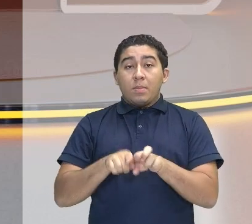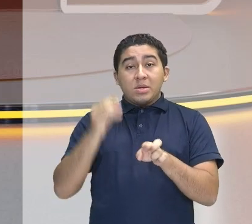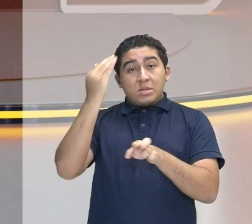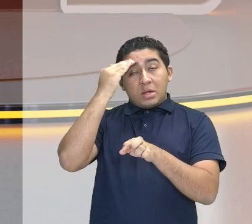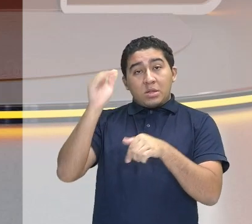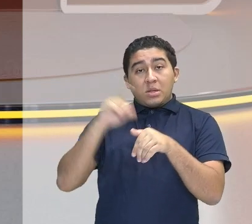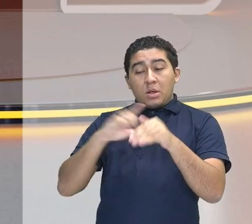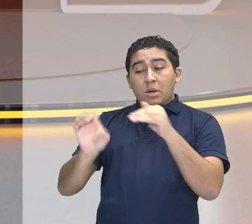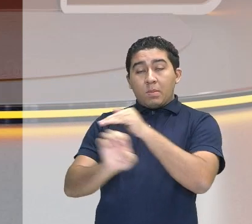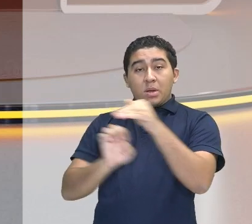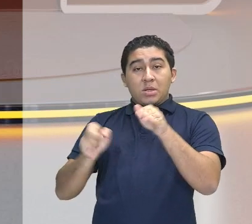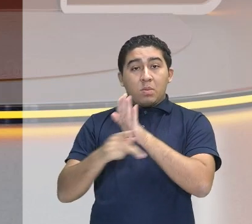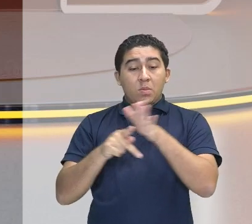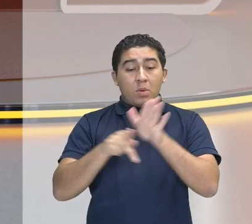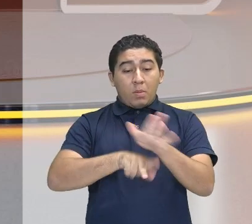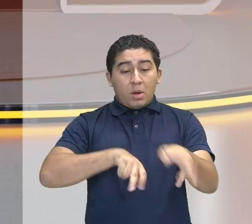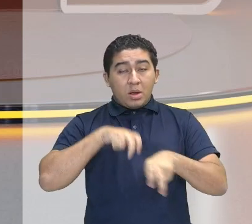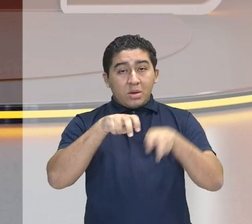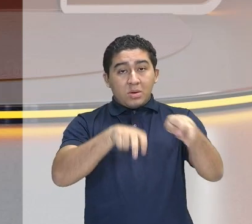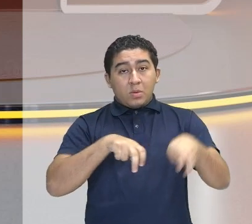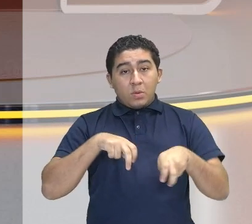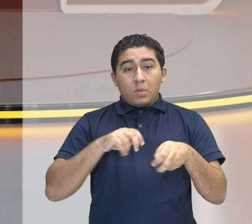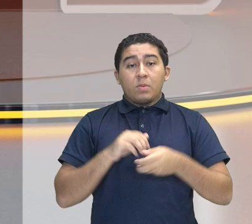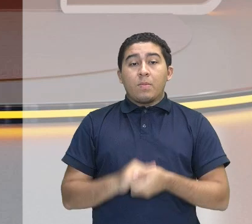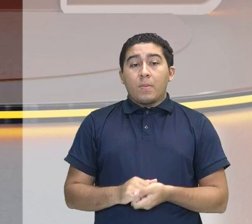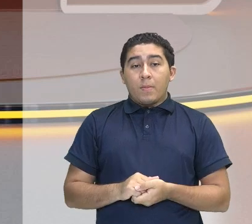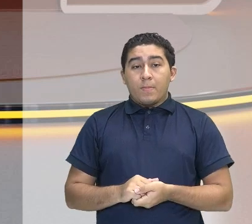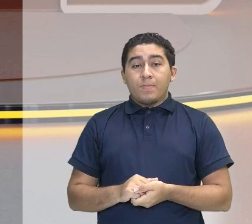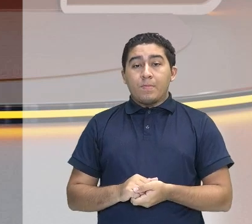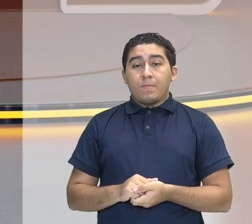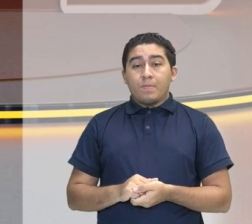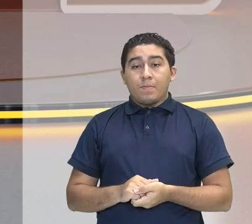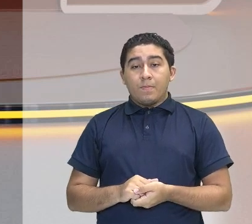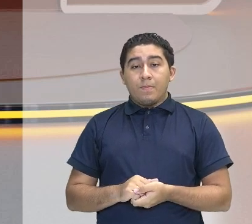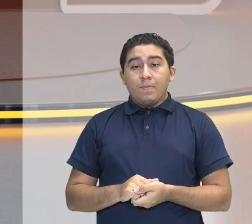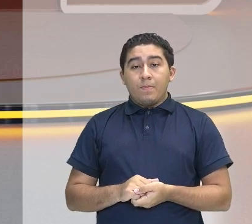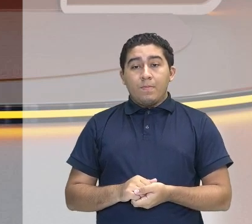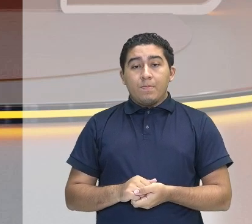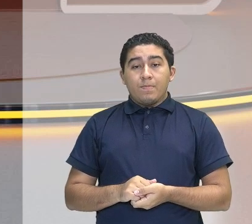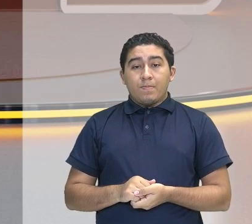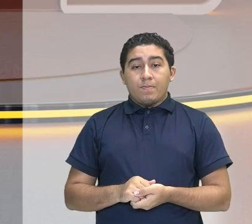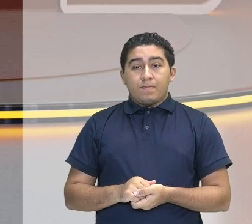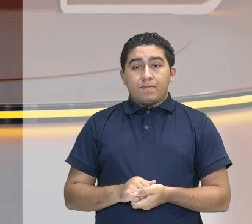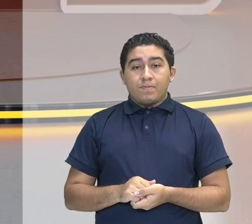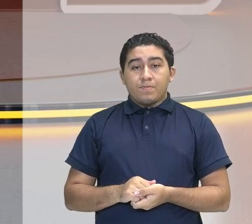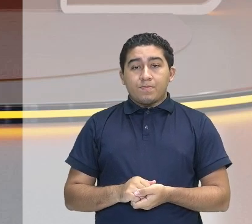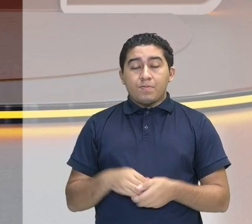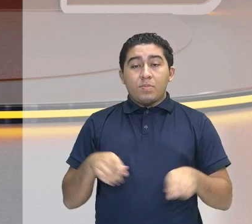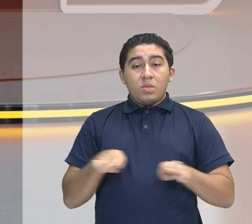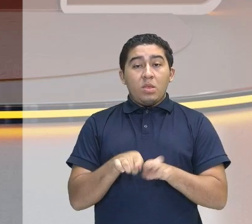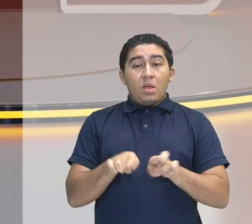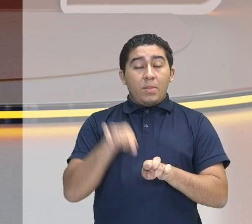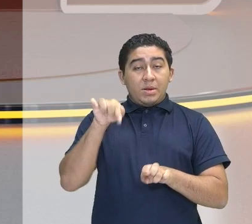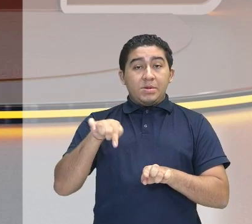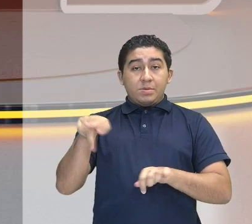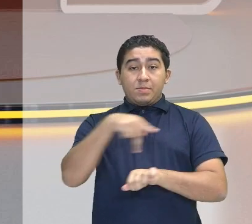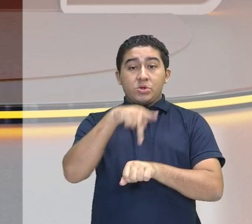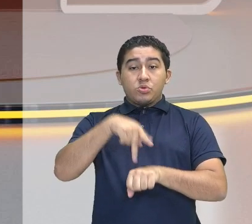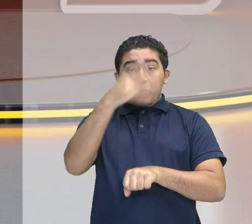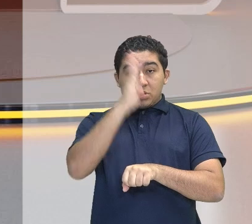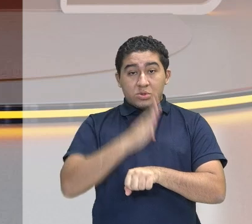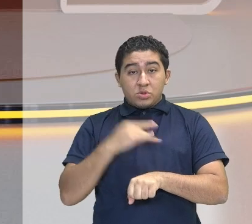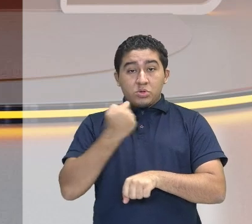multinacionais agrícolas. Além disso, no Brasil, a gente vai estudar que